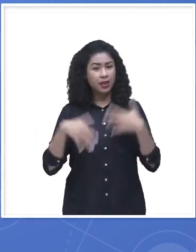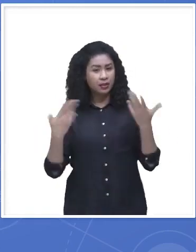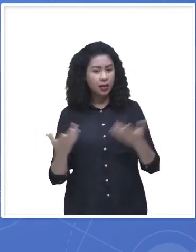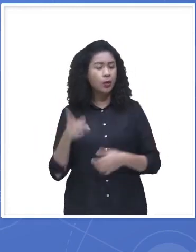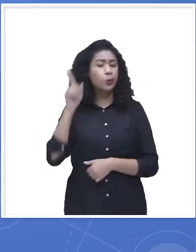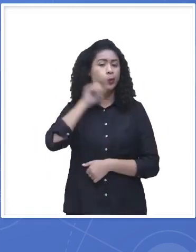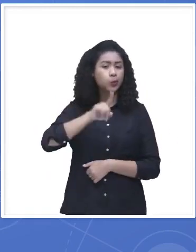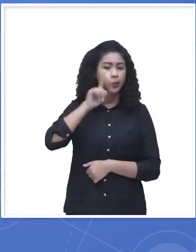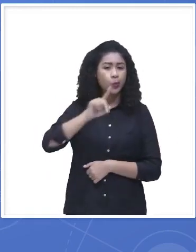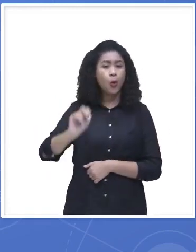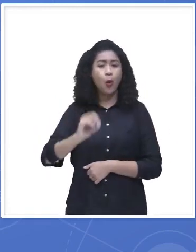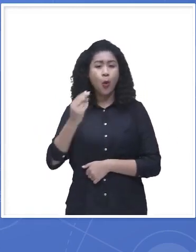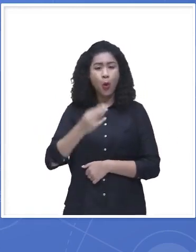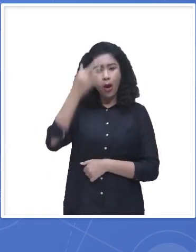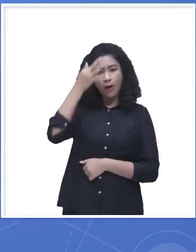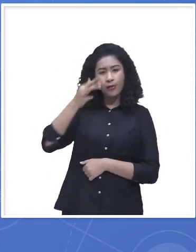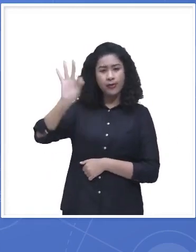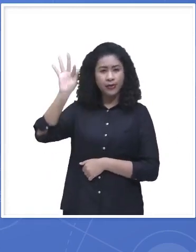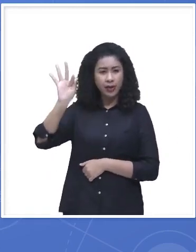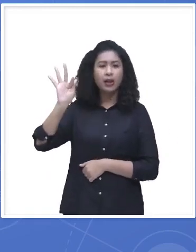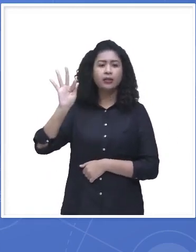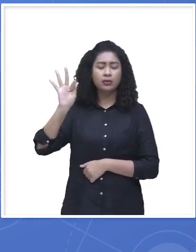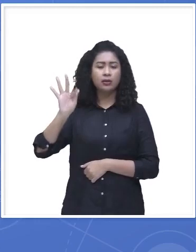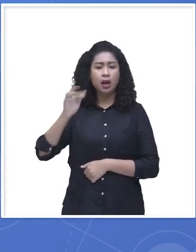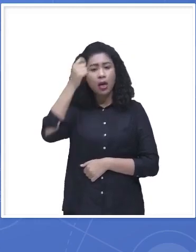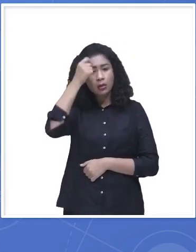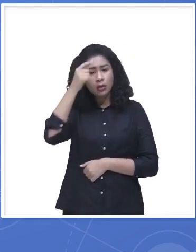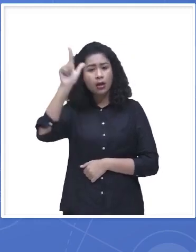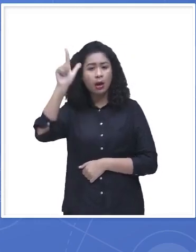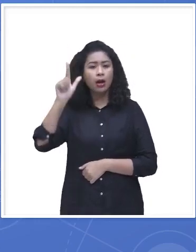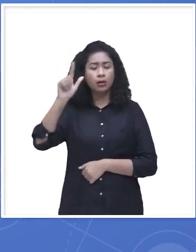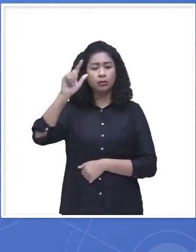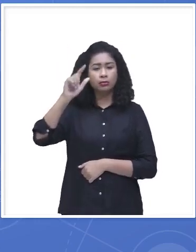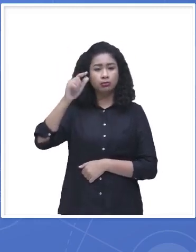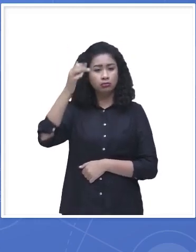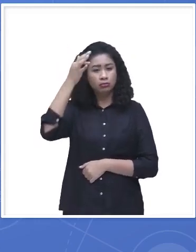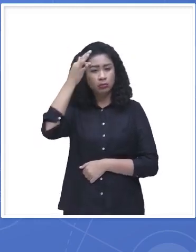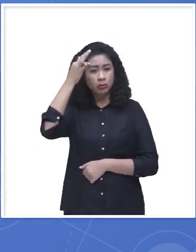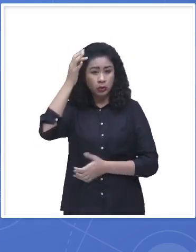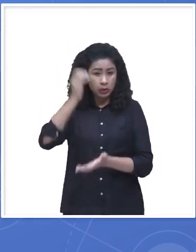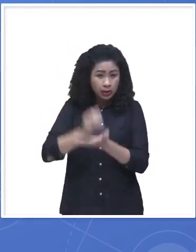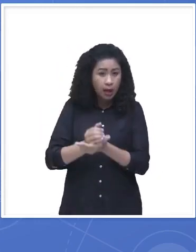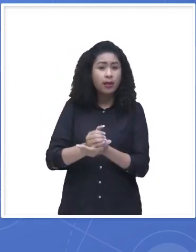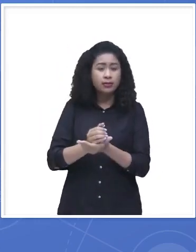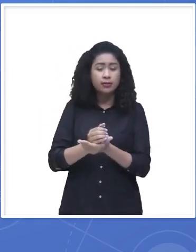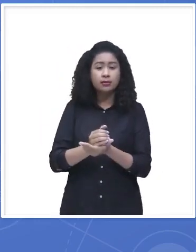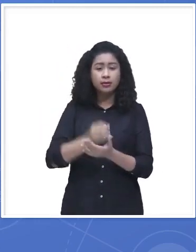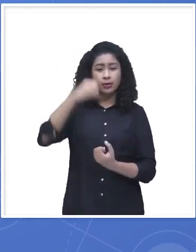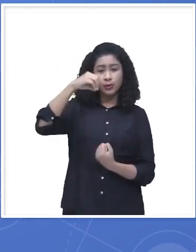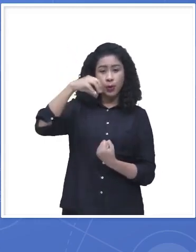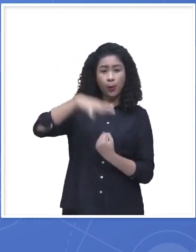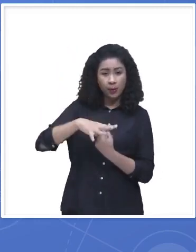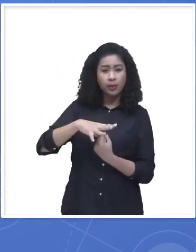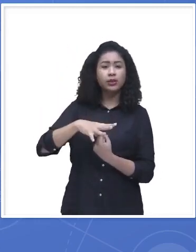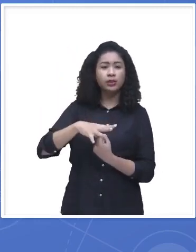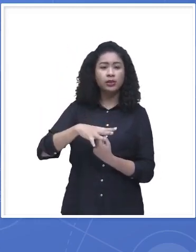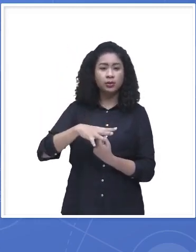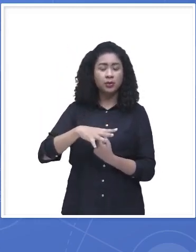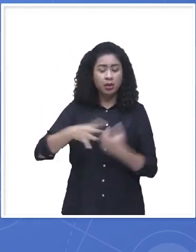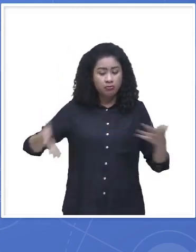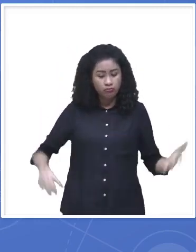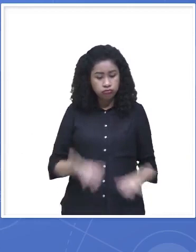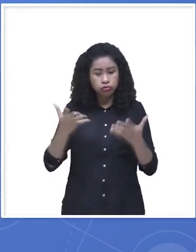Unidos quanto na França, as teses iluministas sustentavam a luta pelo reconhecimento dos direitos